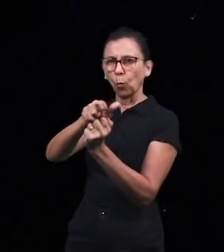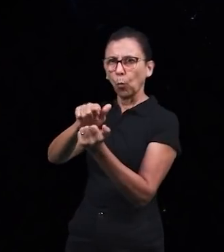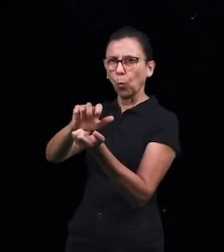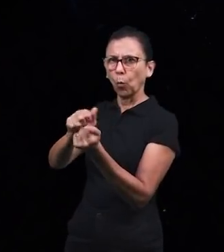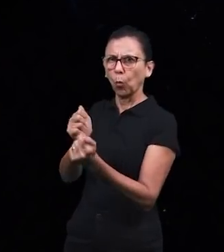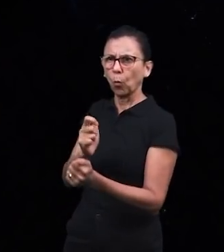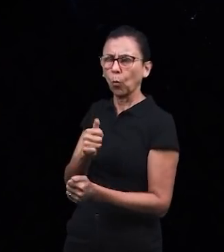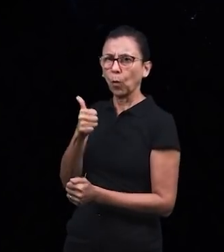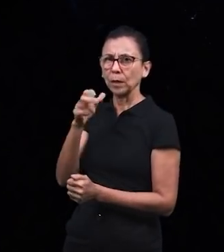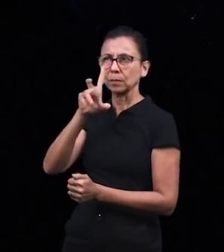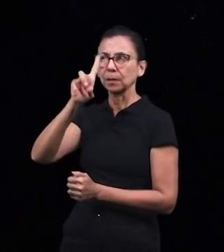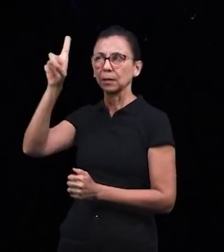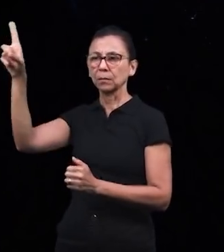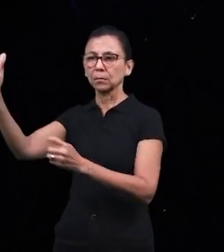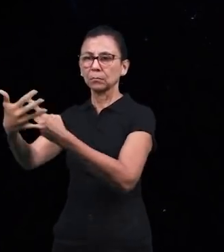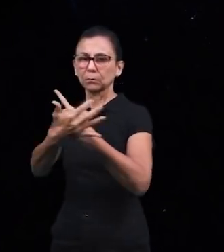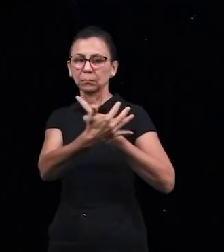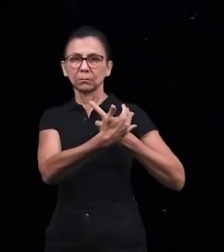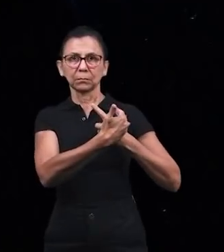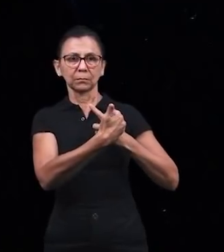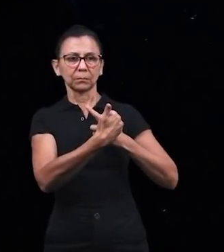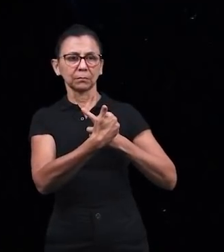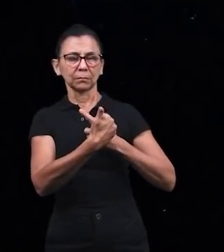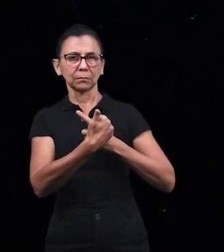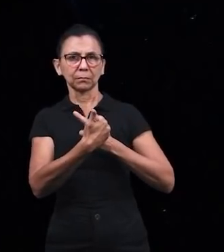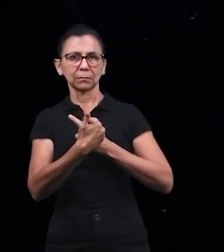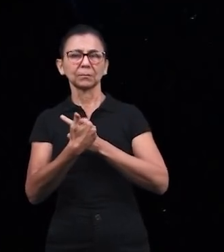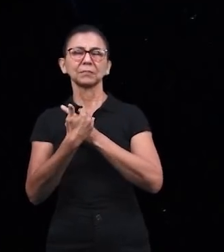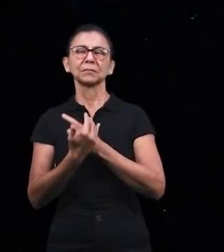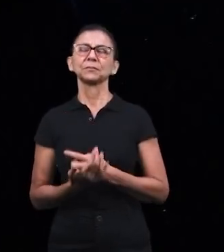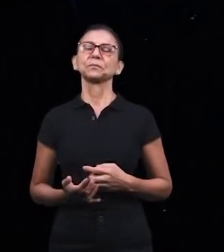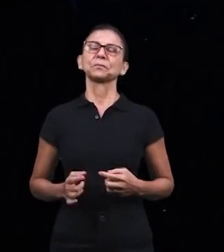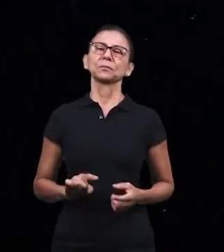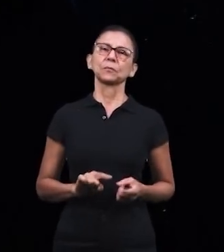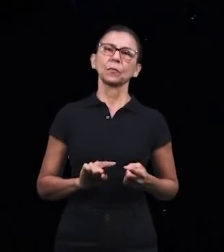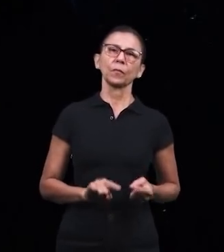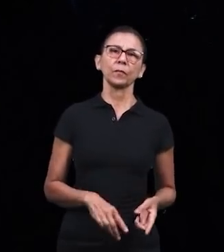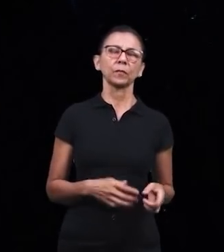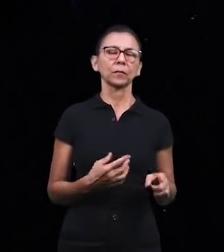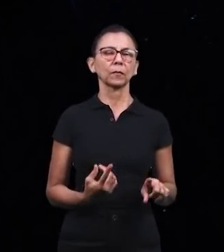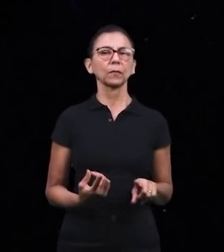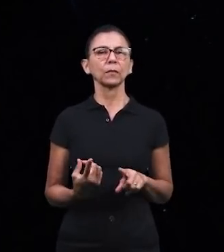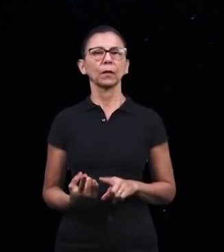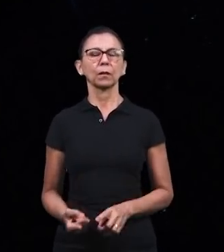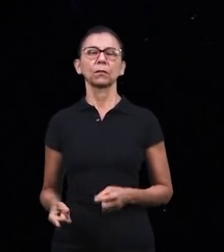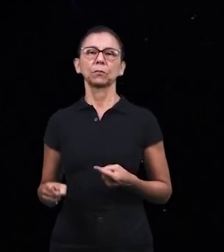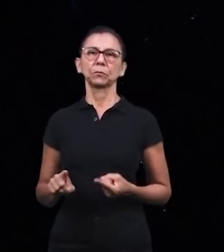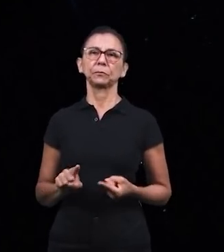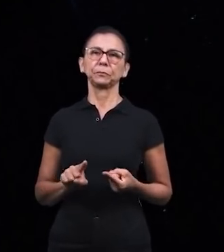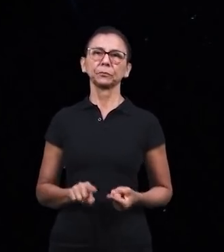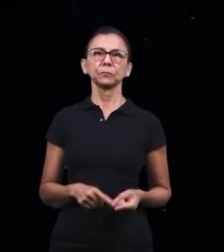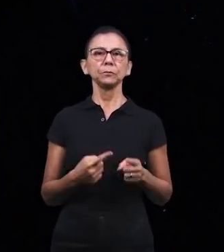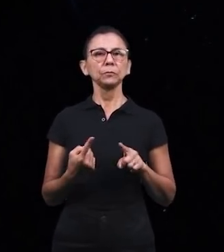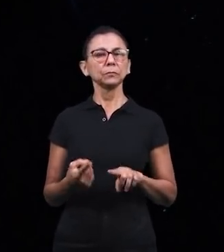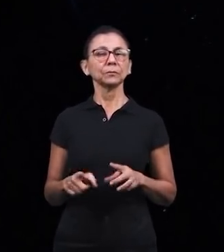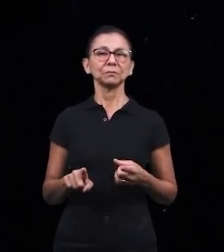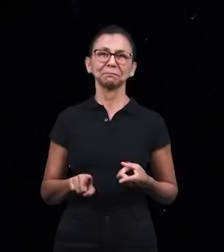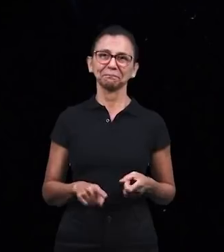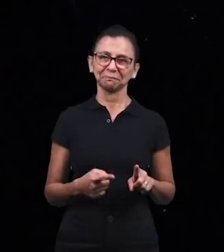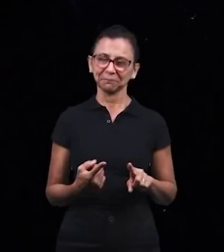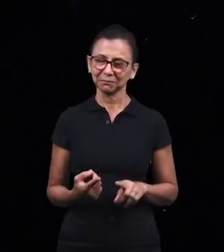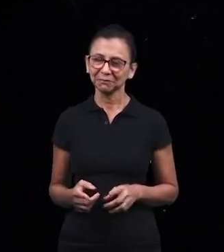Igreja Cristã Maranata, transmitido por esse canal. Convidamos você e sua família para participarem. Compartilhe esse